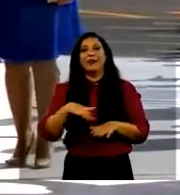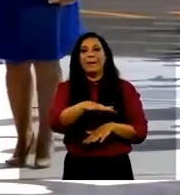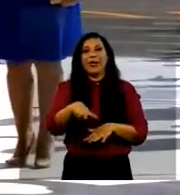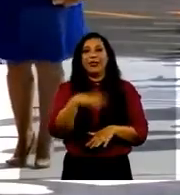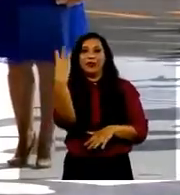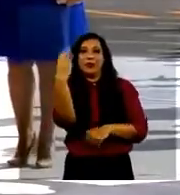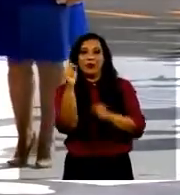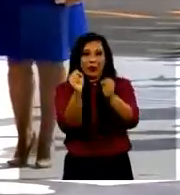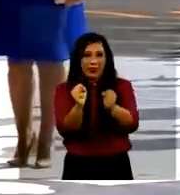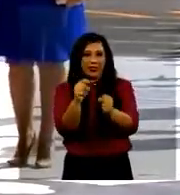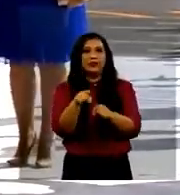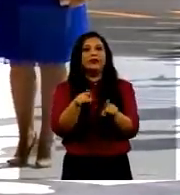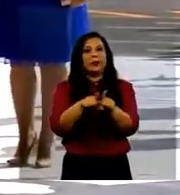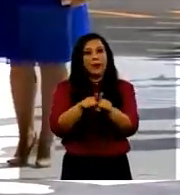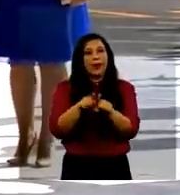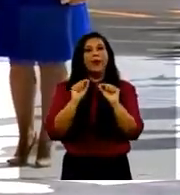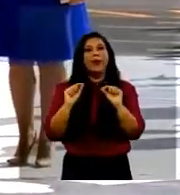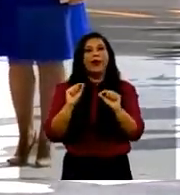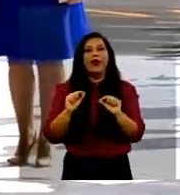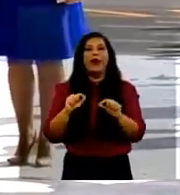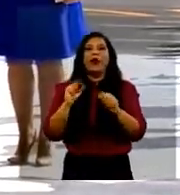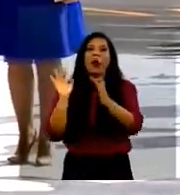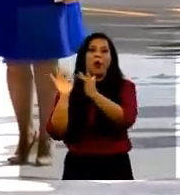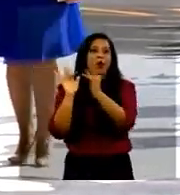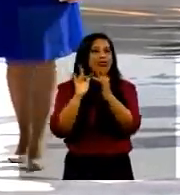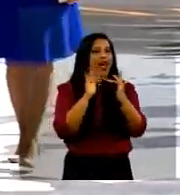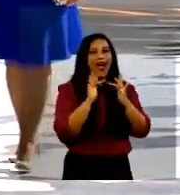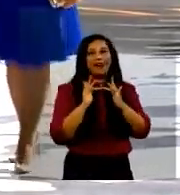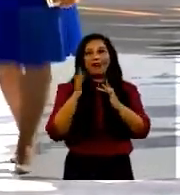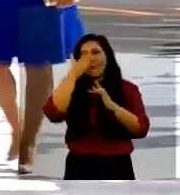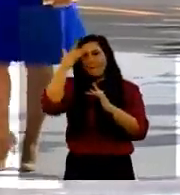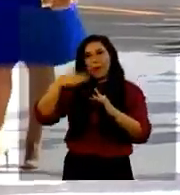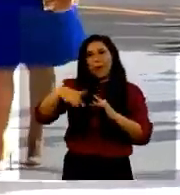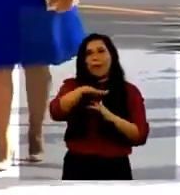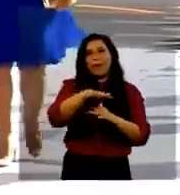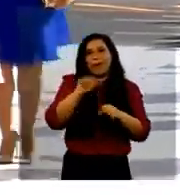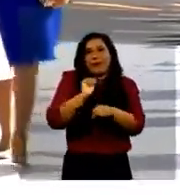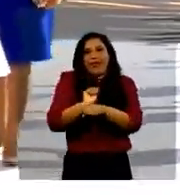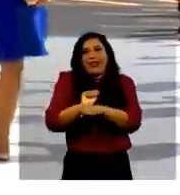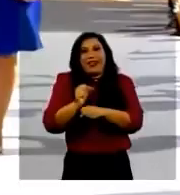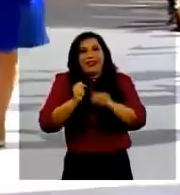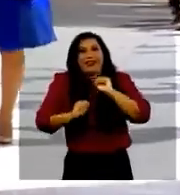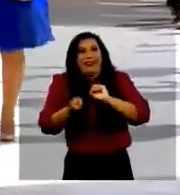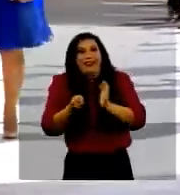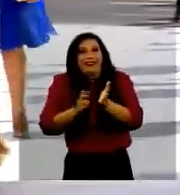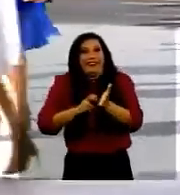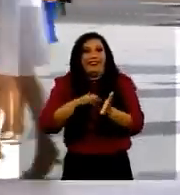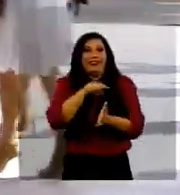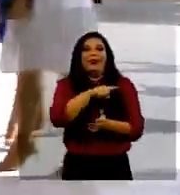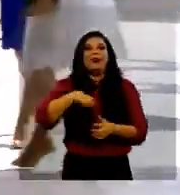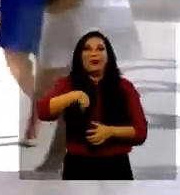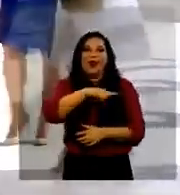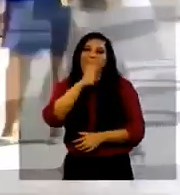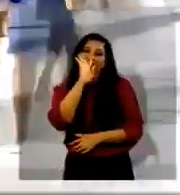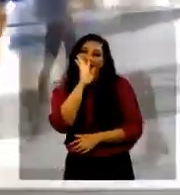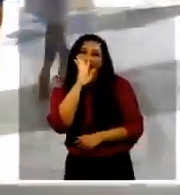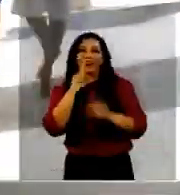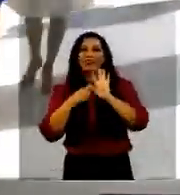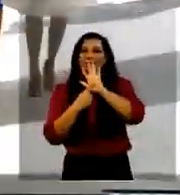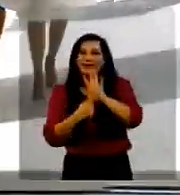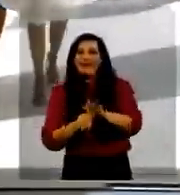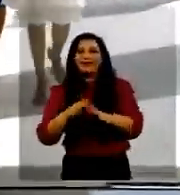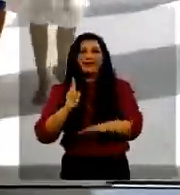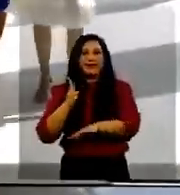Poderes, e terá esse contato direto com o público que está aguardando aí desde cedo, assim como nós temos acompanhado e transmitido toda